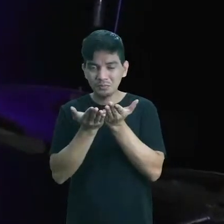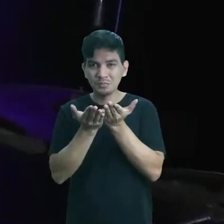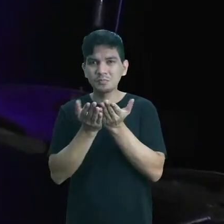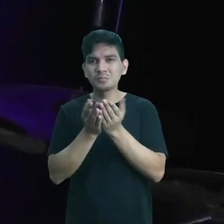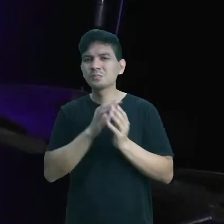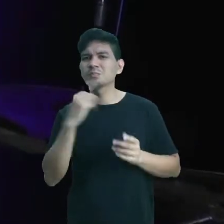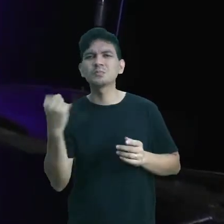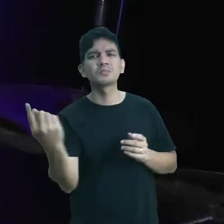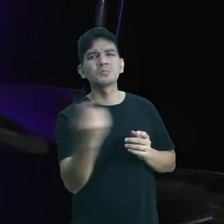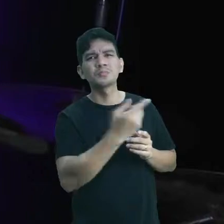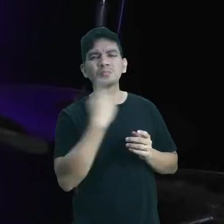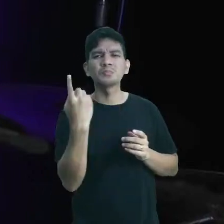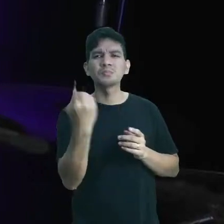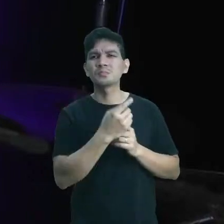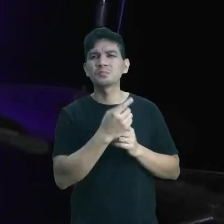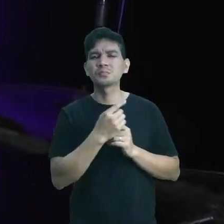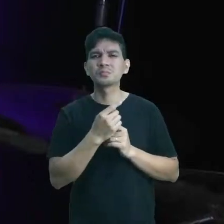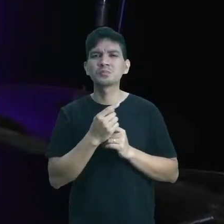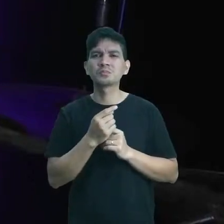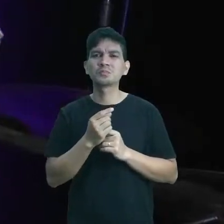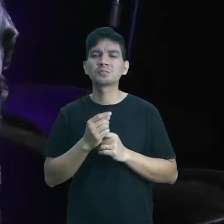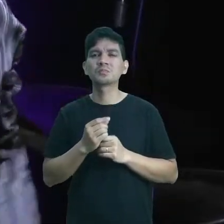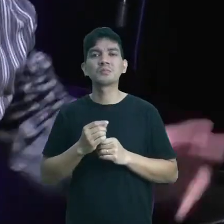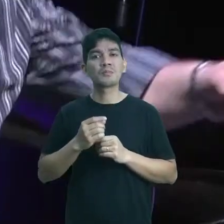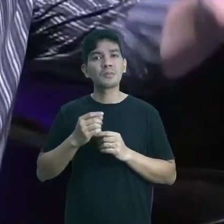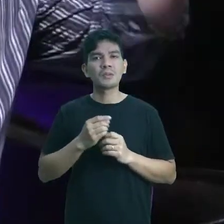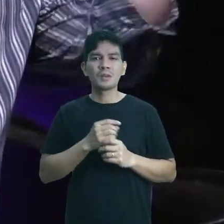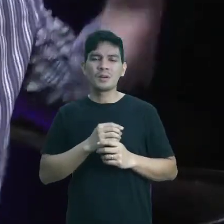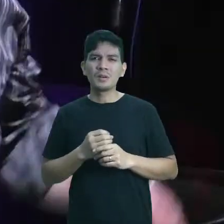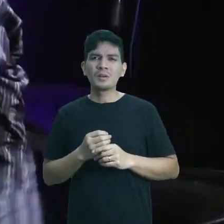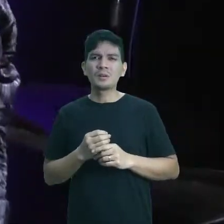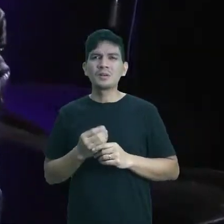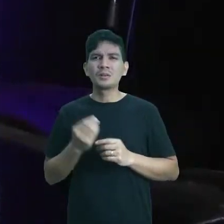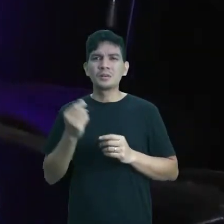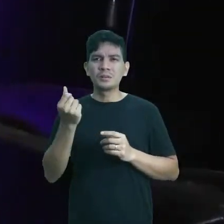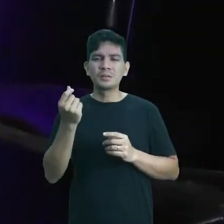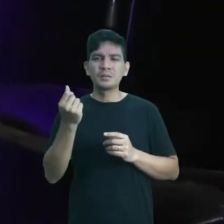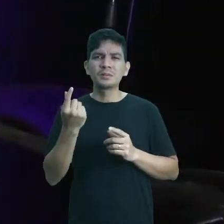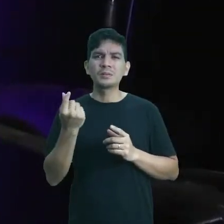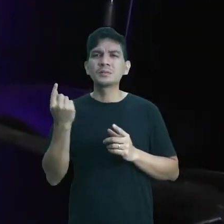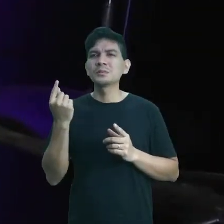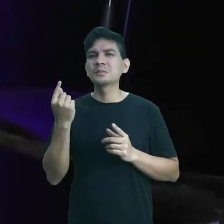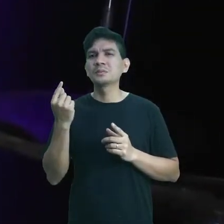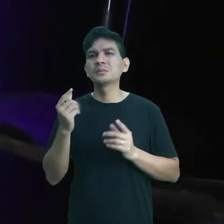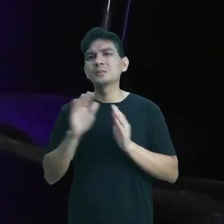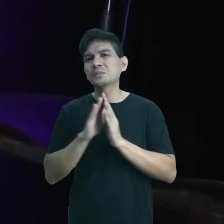pobres, novos e velhos, homens e mulheres,